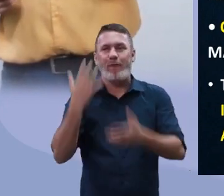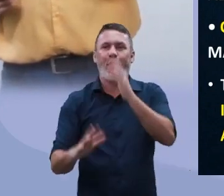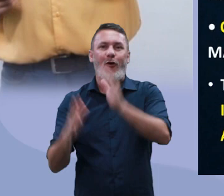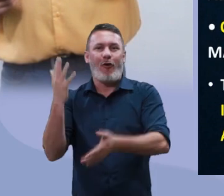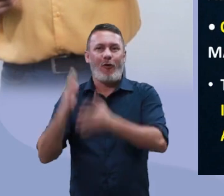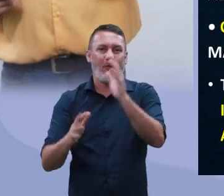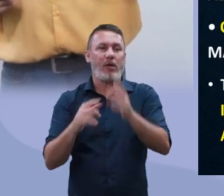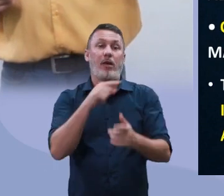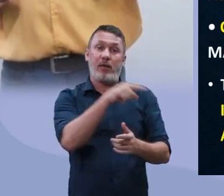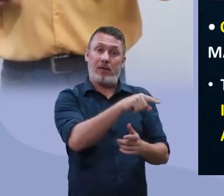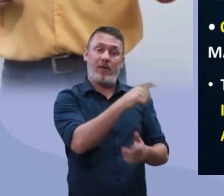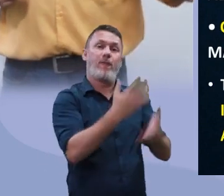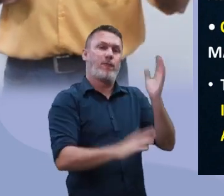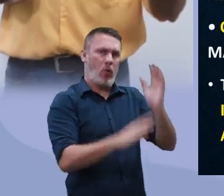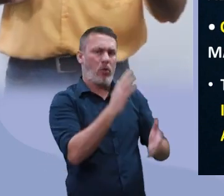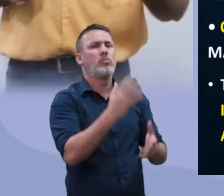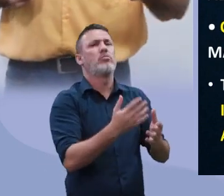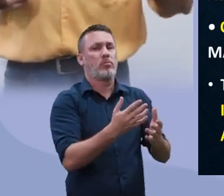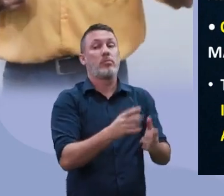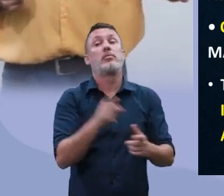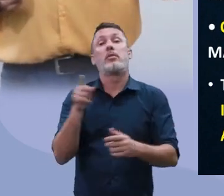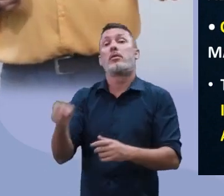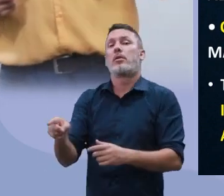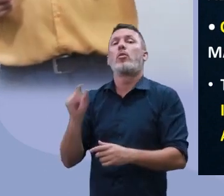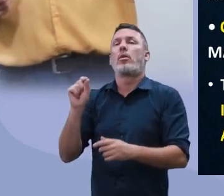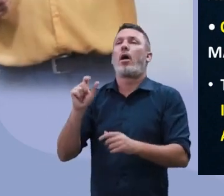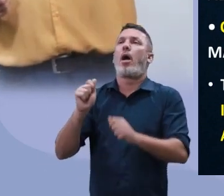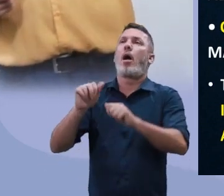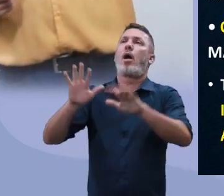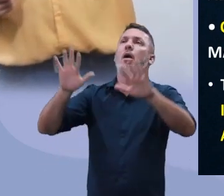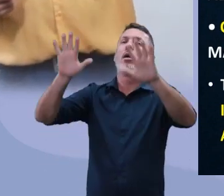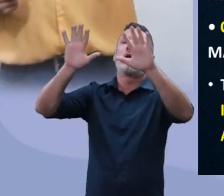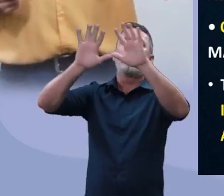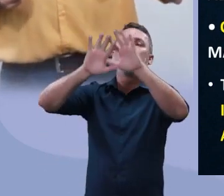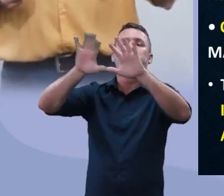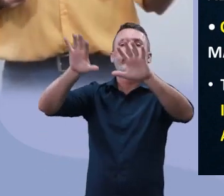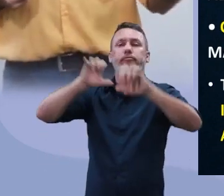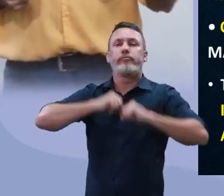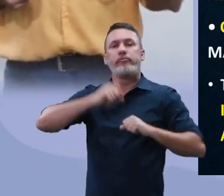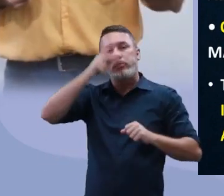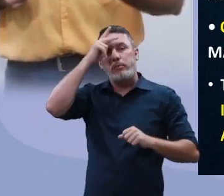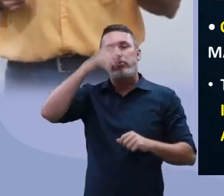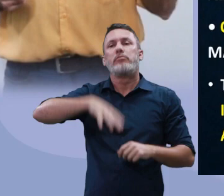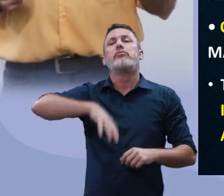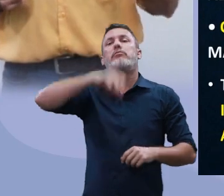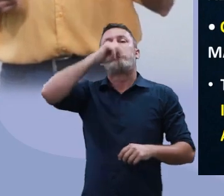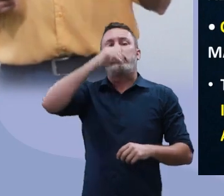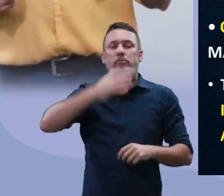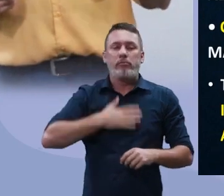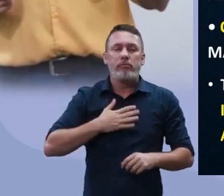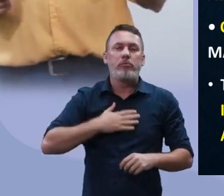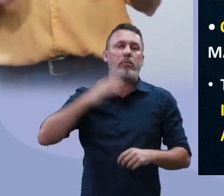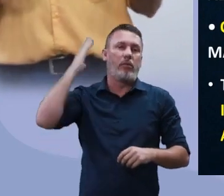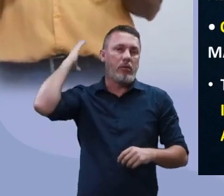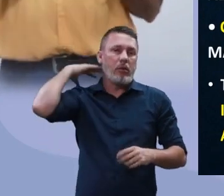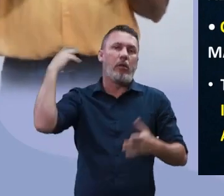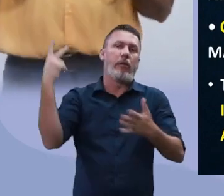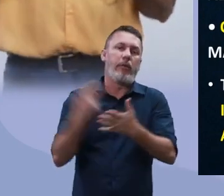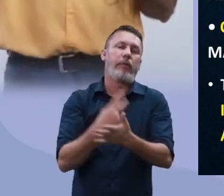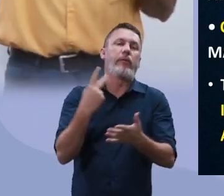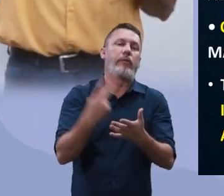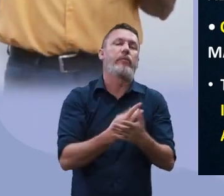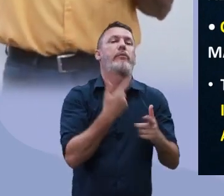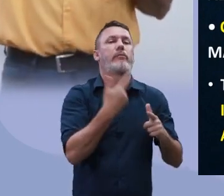nos aterros sanitários. Porém, nos lixões, ele vai para a atmosfera e, infelizmente, é um gás altamente